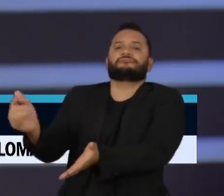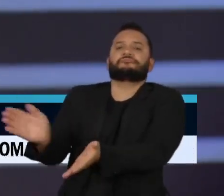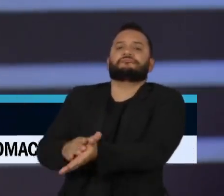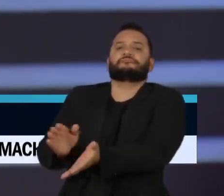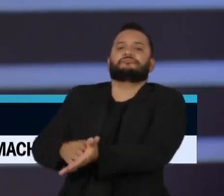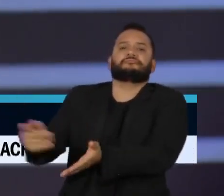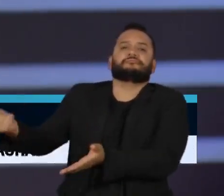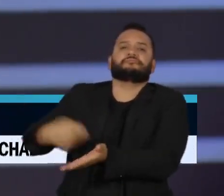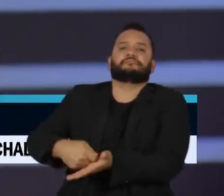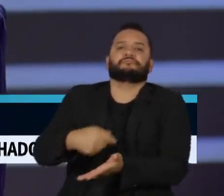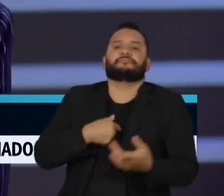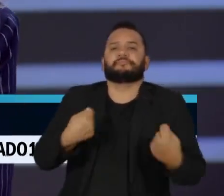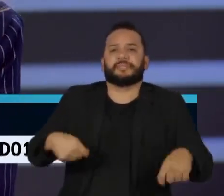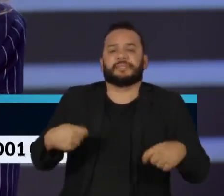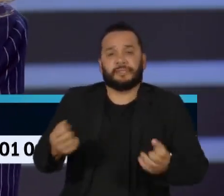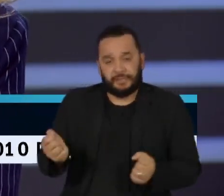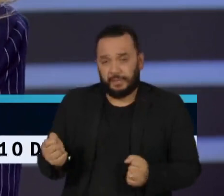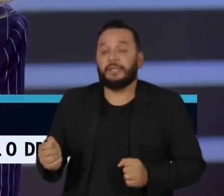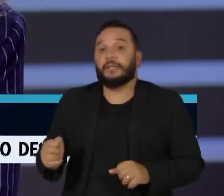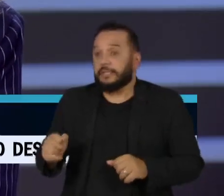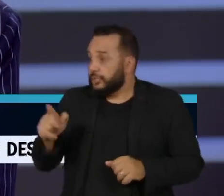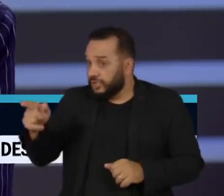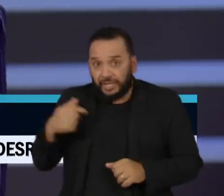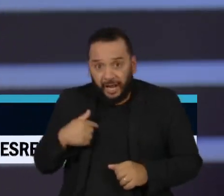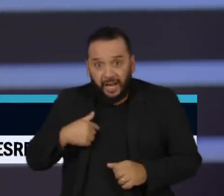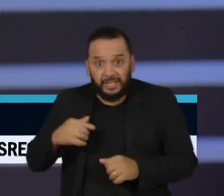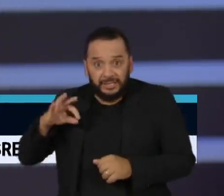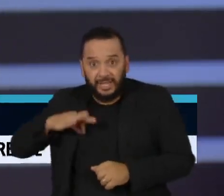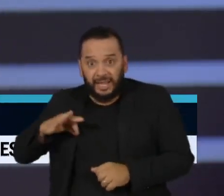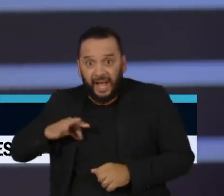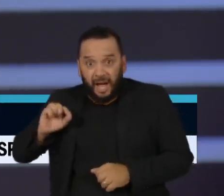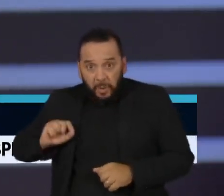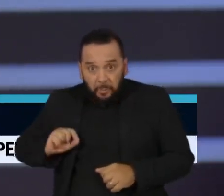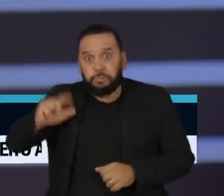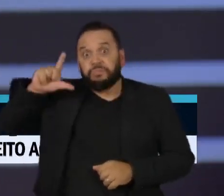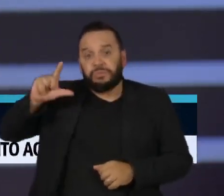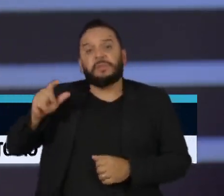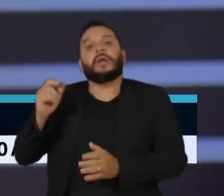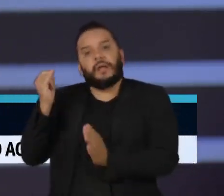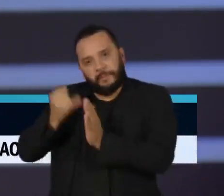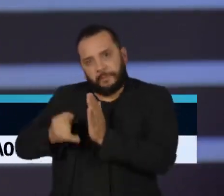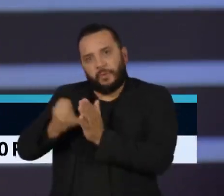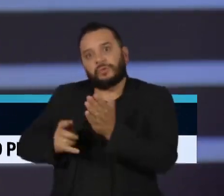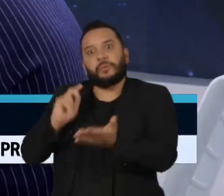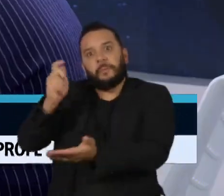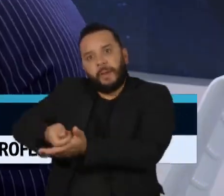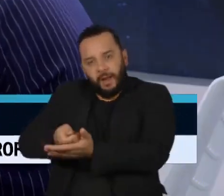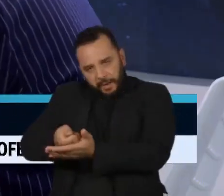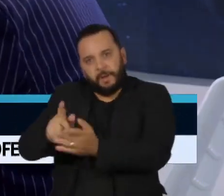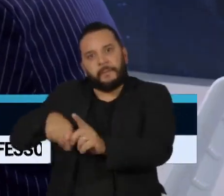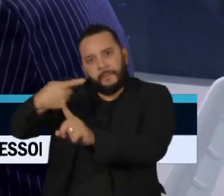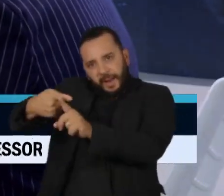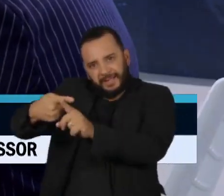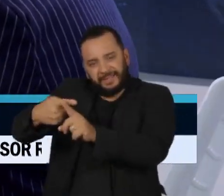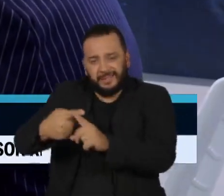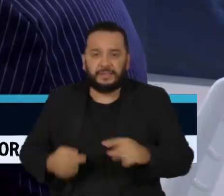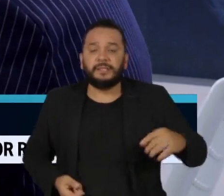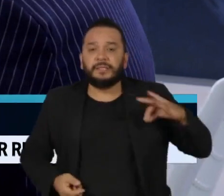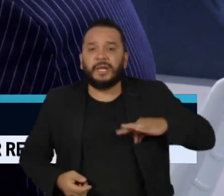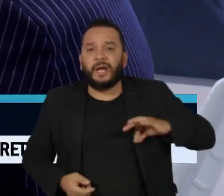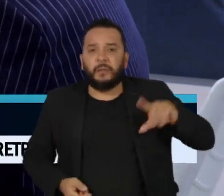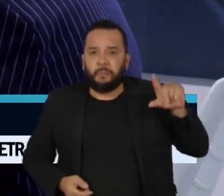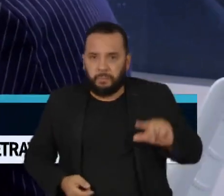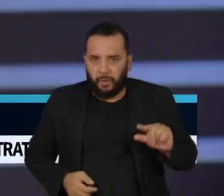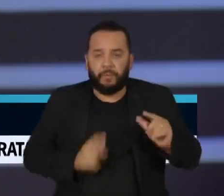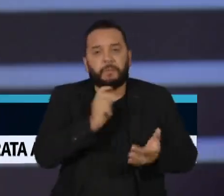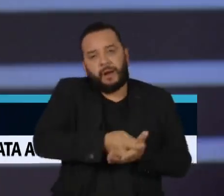daqueles que ganham mais e desonerando aqueles que ganham menos. Essa é uma agenda que já está explícita por parte do governo. Quando a gente